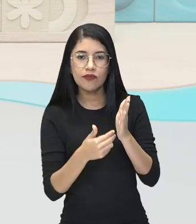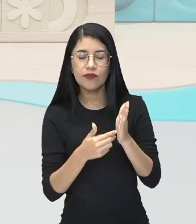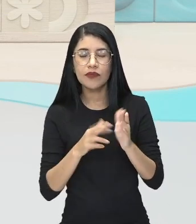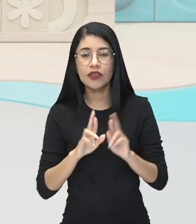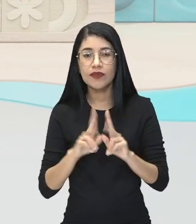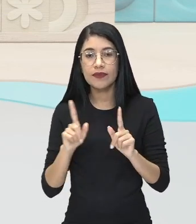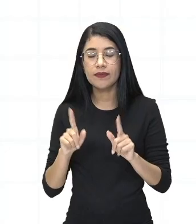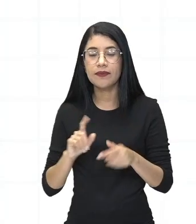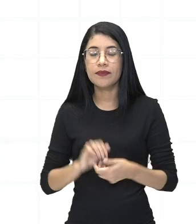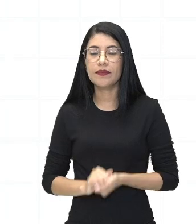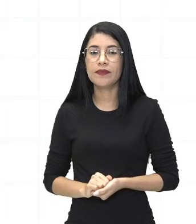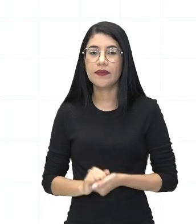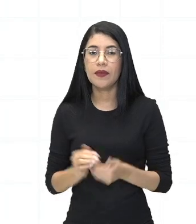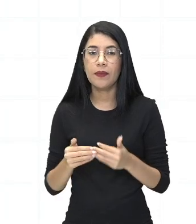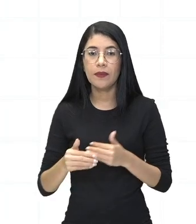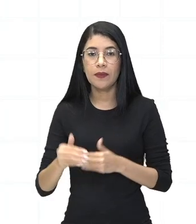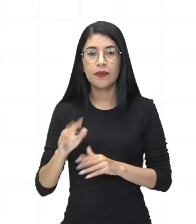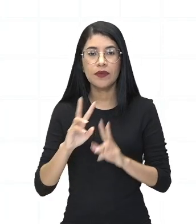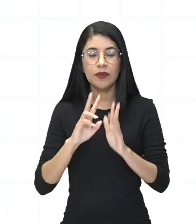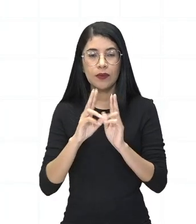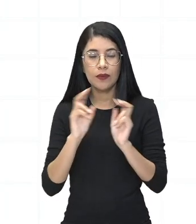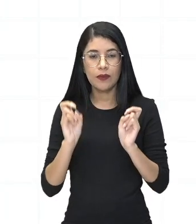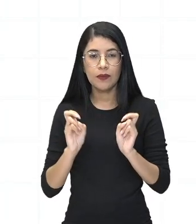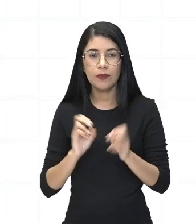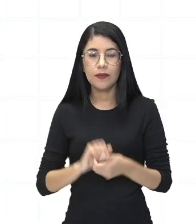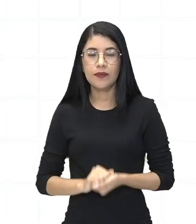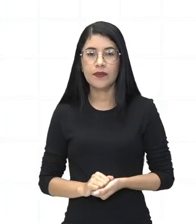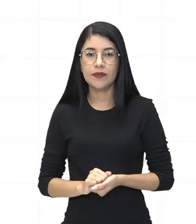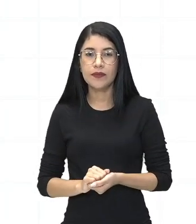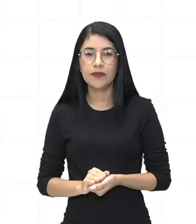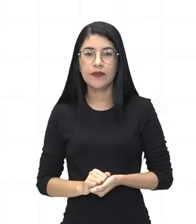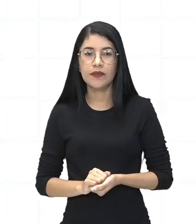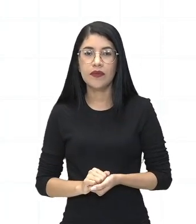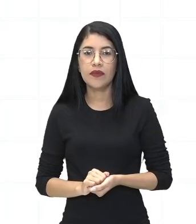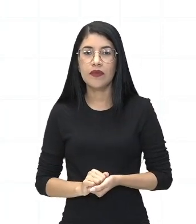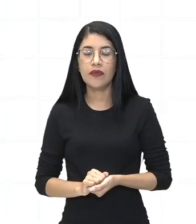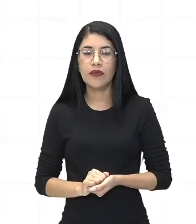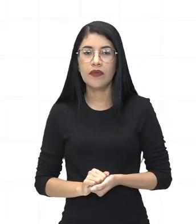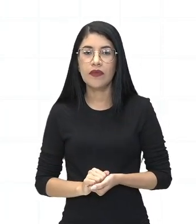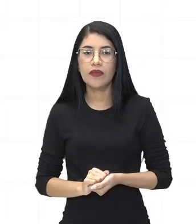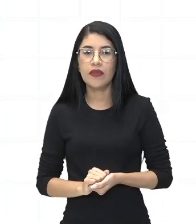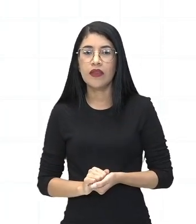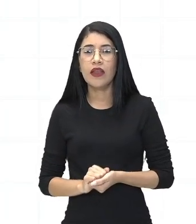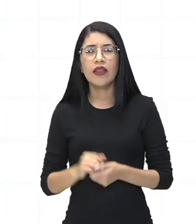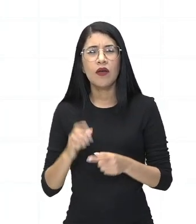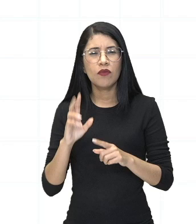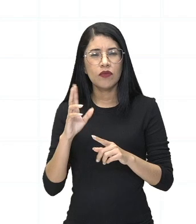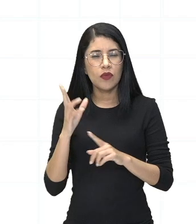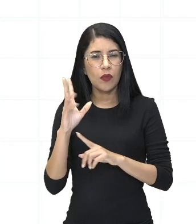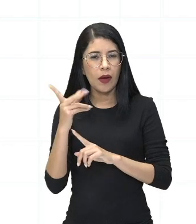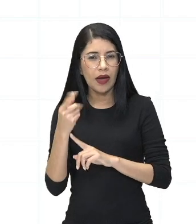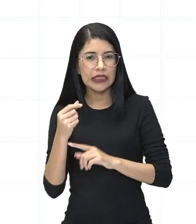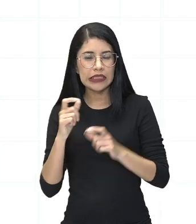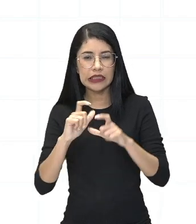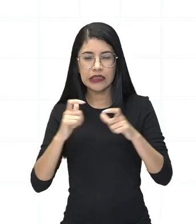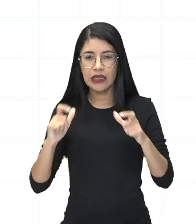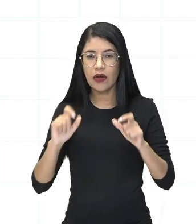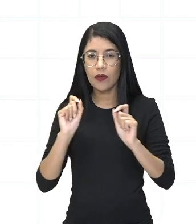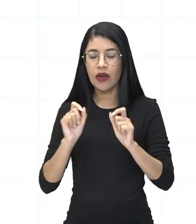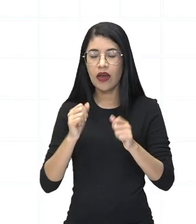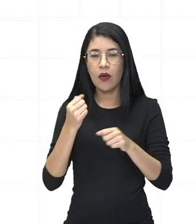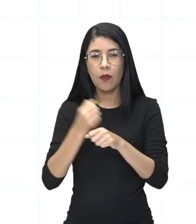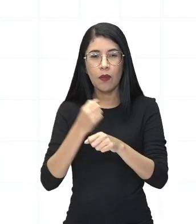dando continuidade ao nosso conteúdo, os monumentos megalíticos são conjuntos de